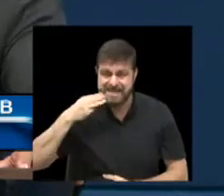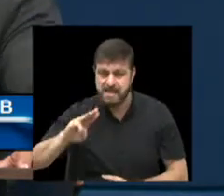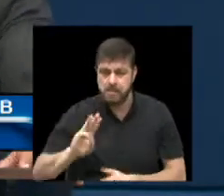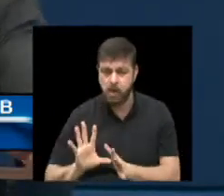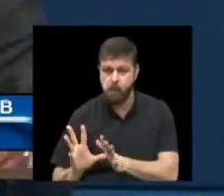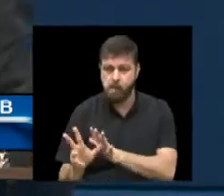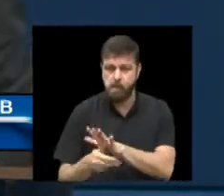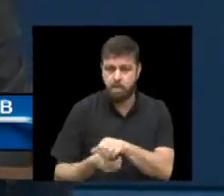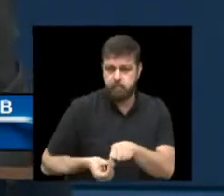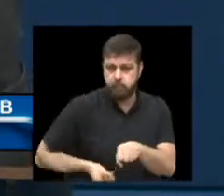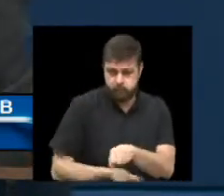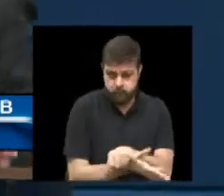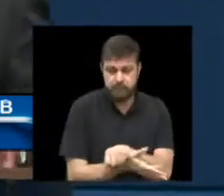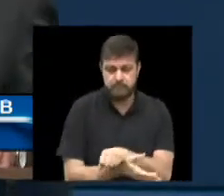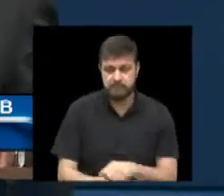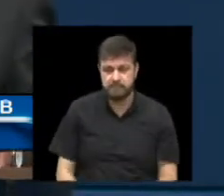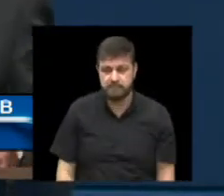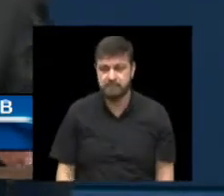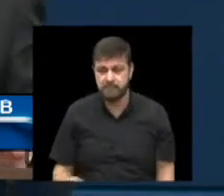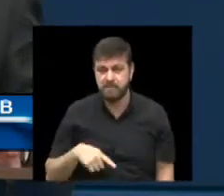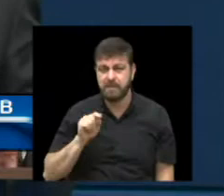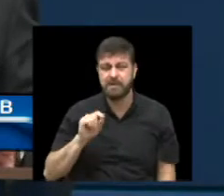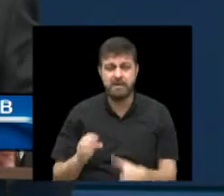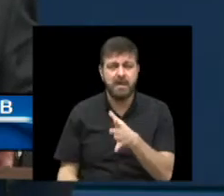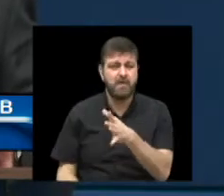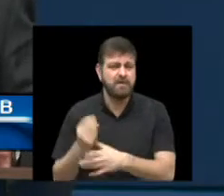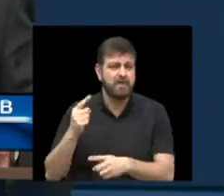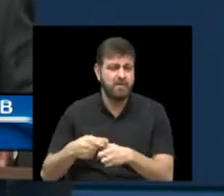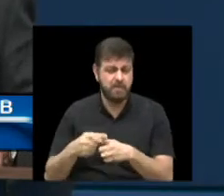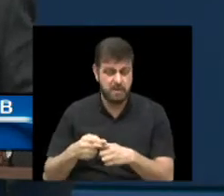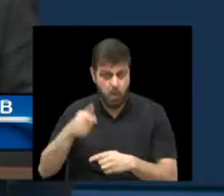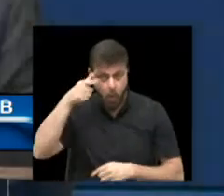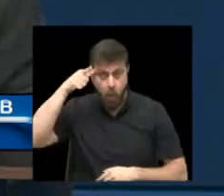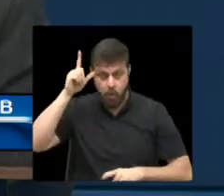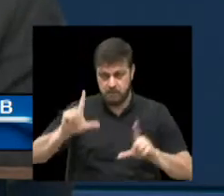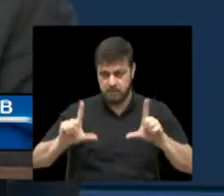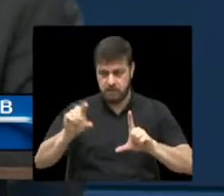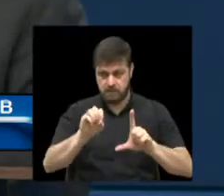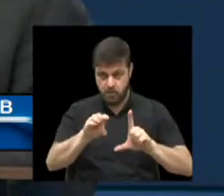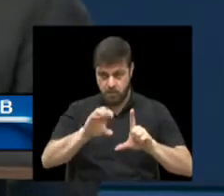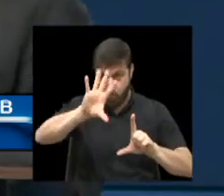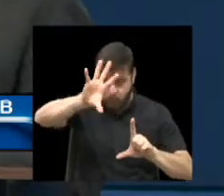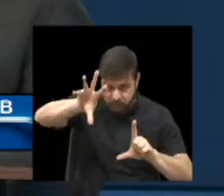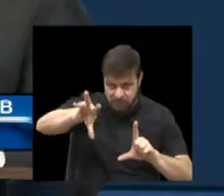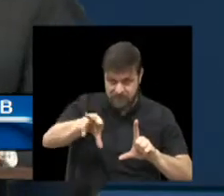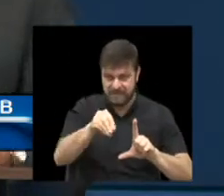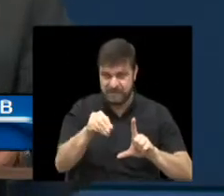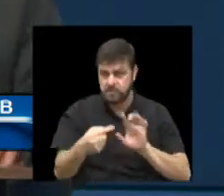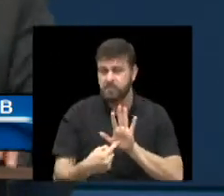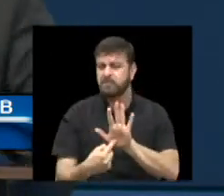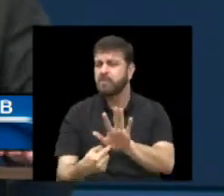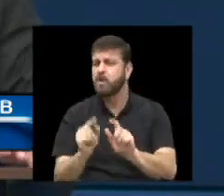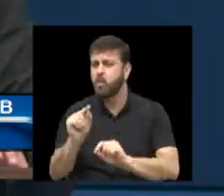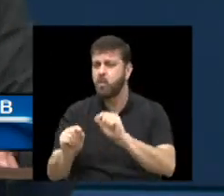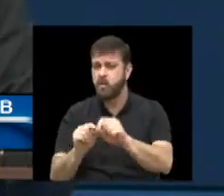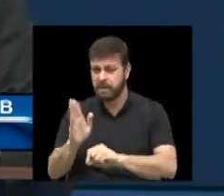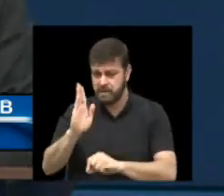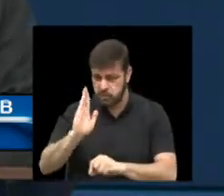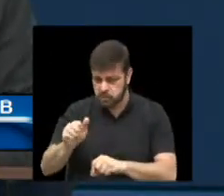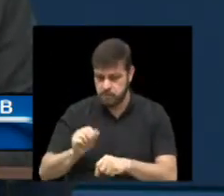Números significativos, e isso ocorreu, segundo a reportagem de ontem, que já começava a